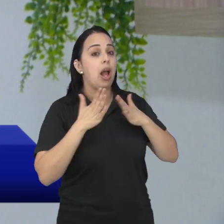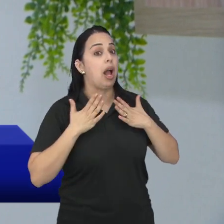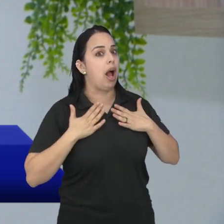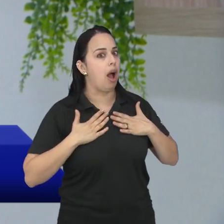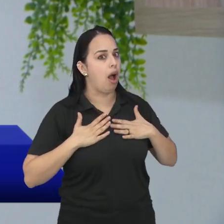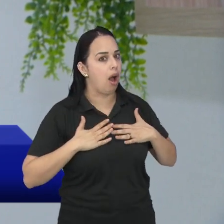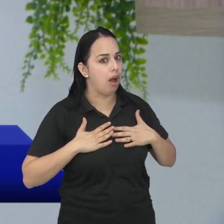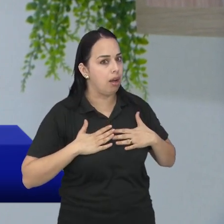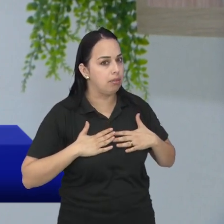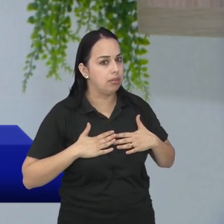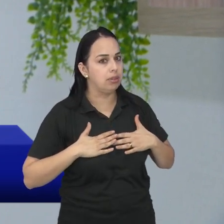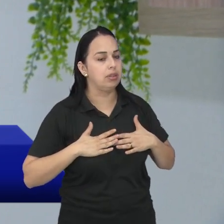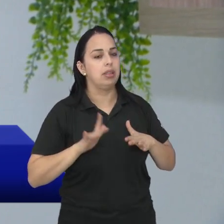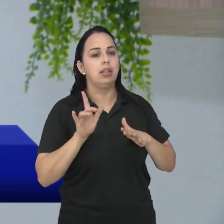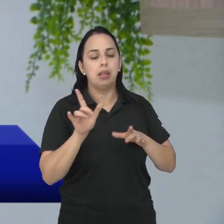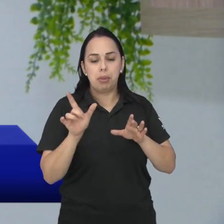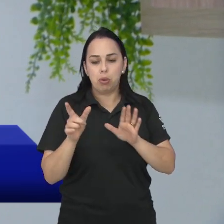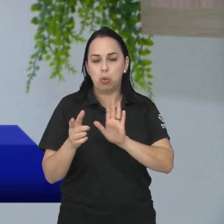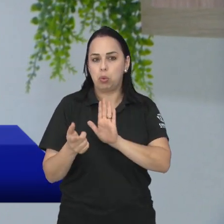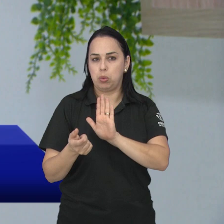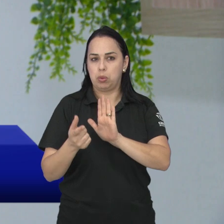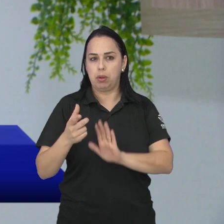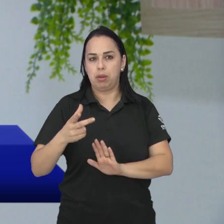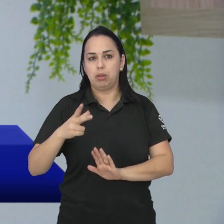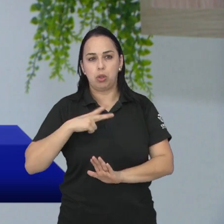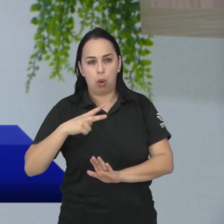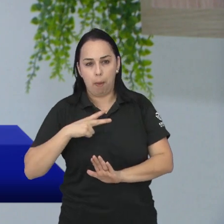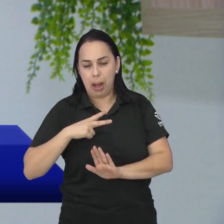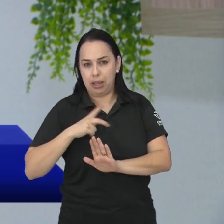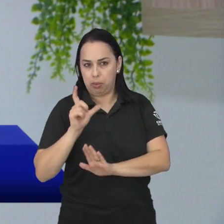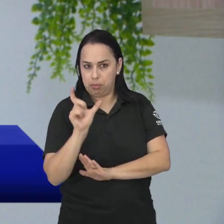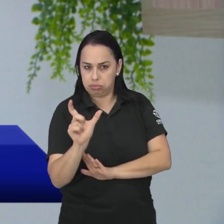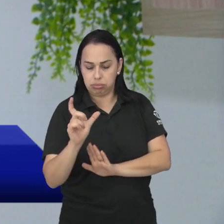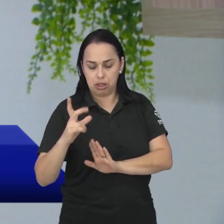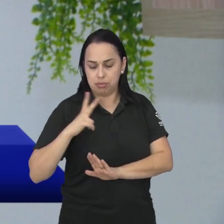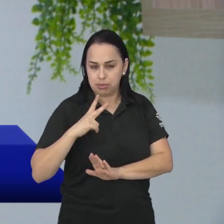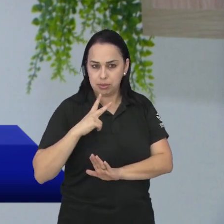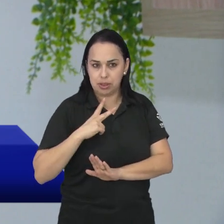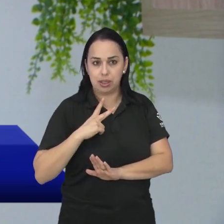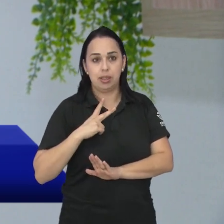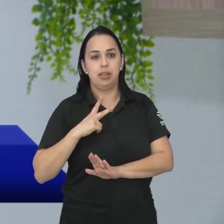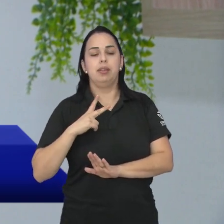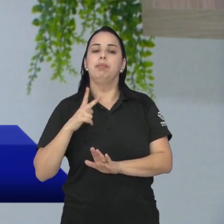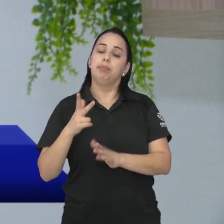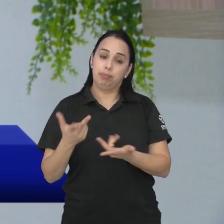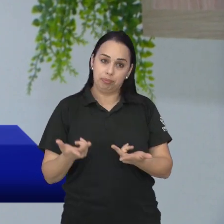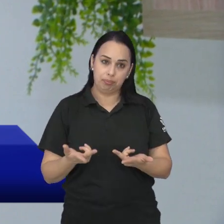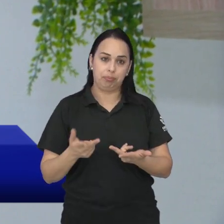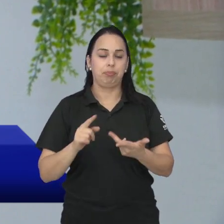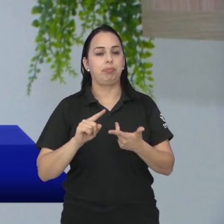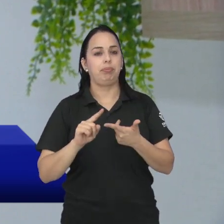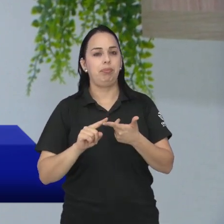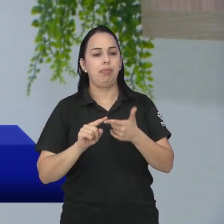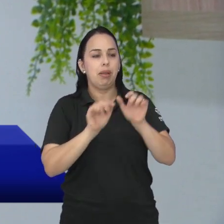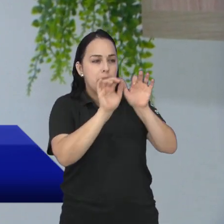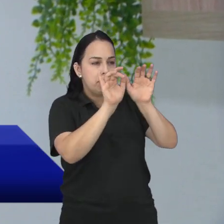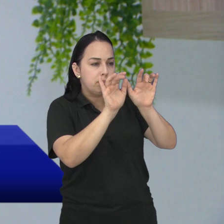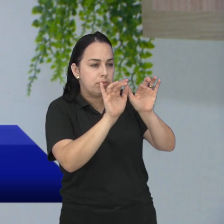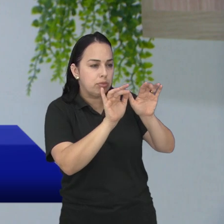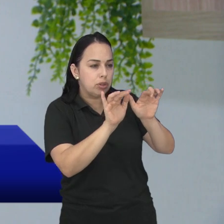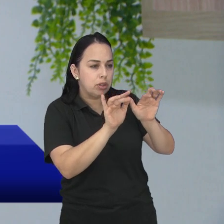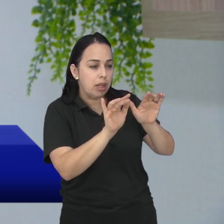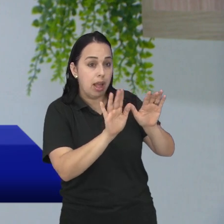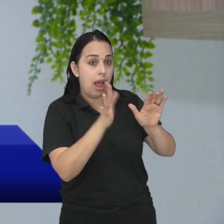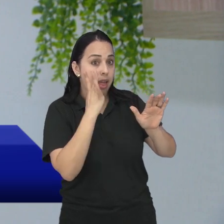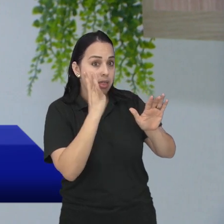com calma, com os documentos em mãos, né, que busque esses documentos nas instituições, vá